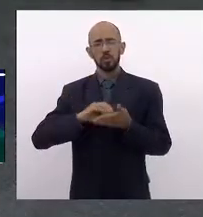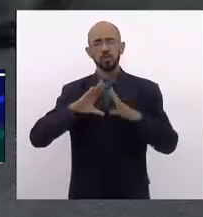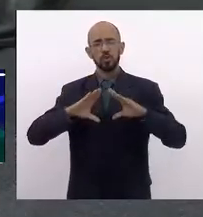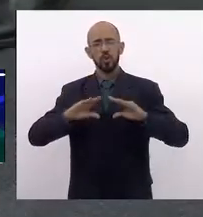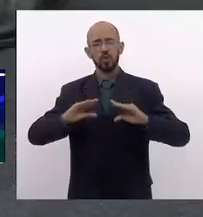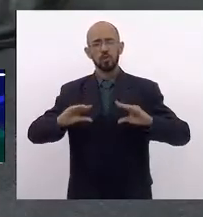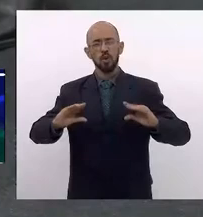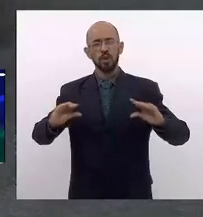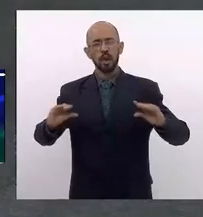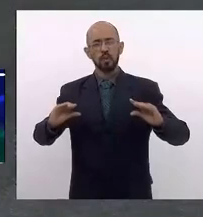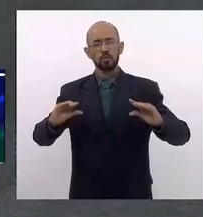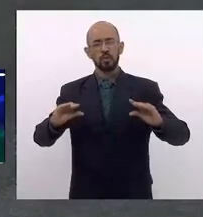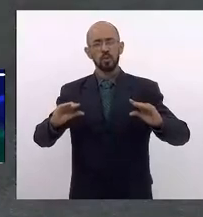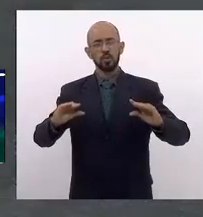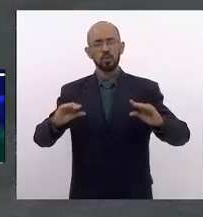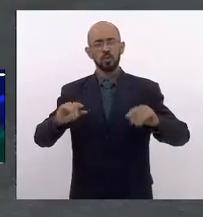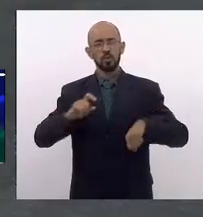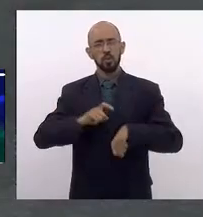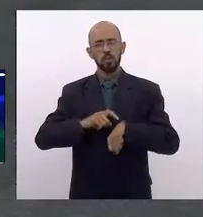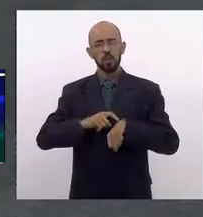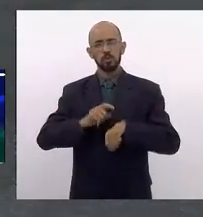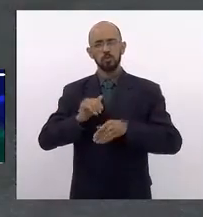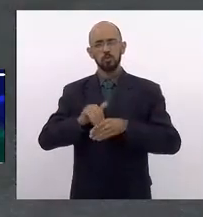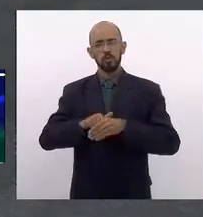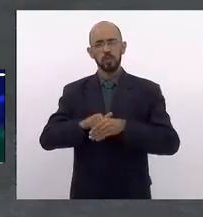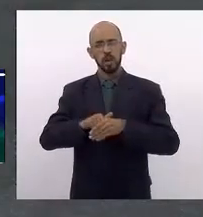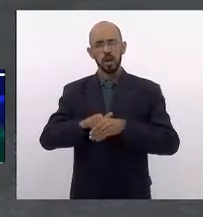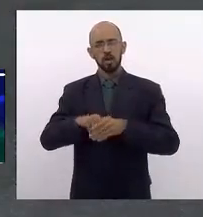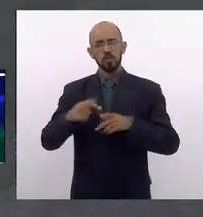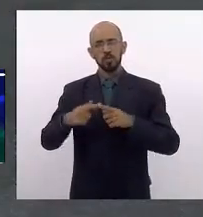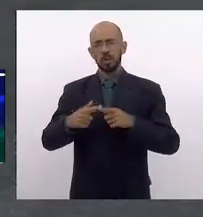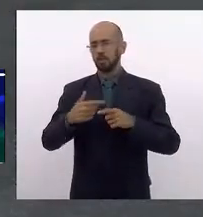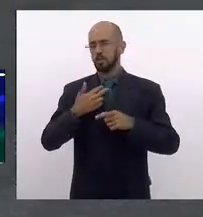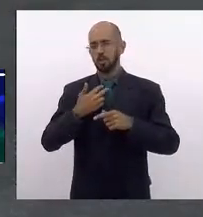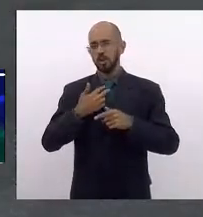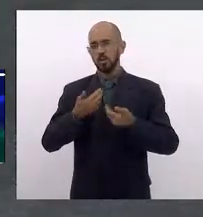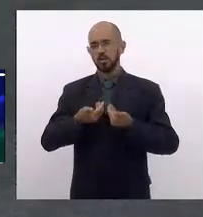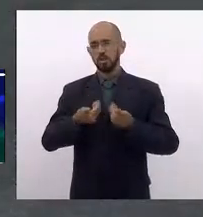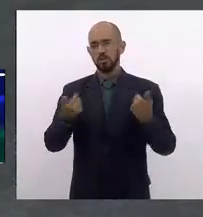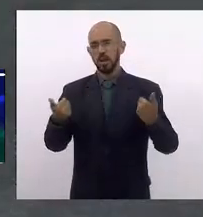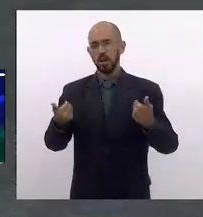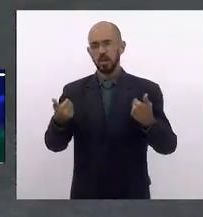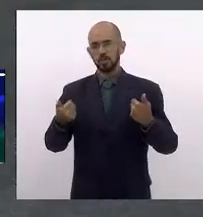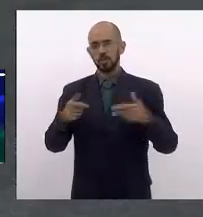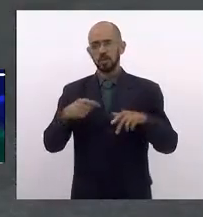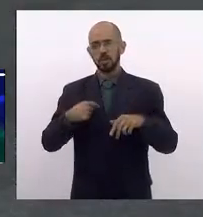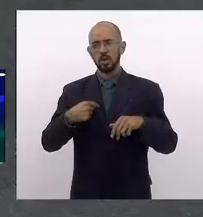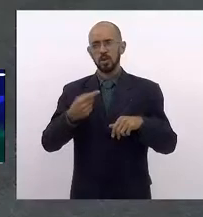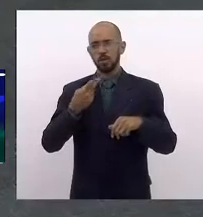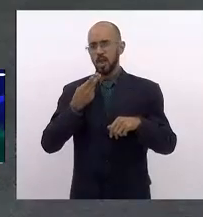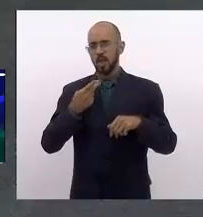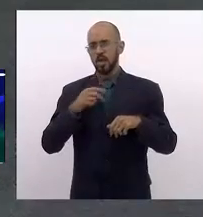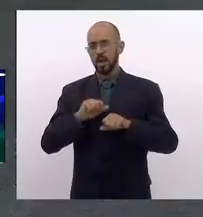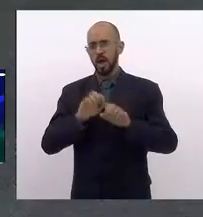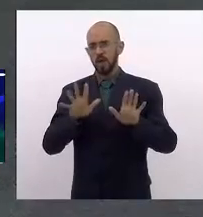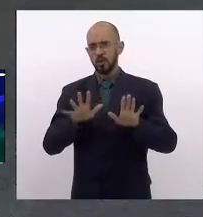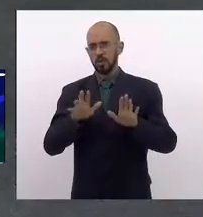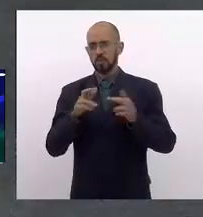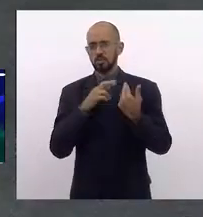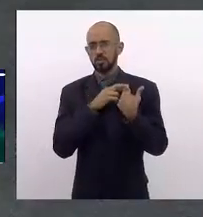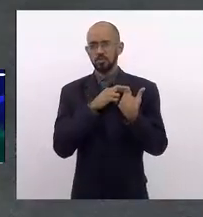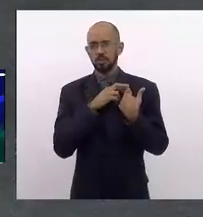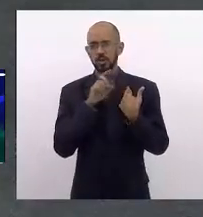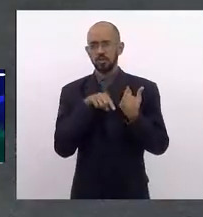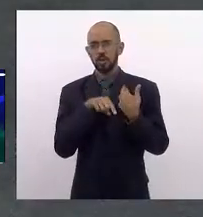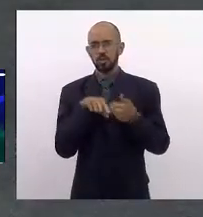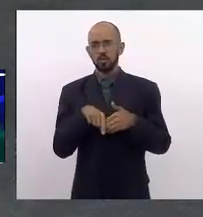na hora de voltar tem visto que não pode separar as contas de um governo outro e eu deixei bem claro a responsabilidade é do